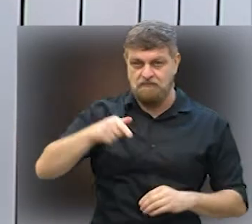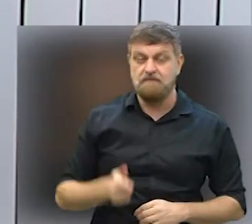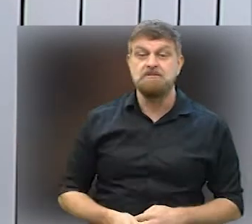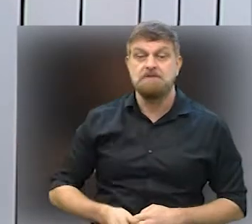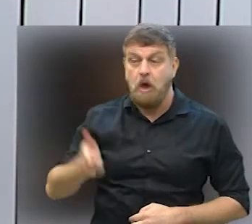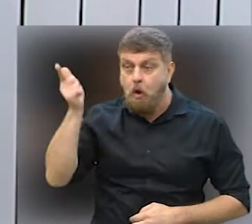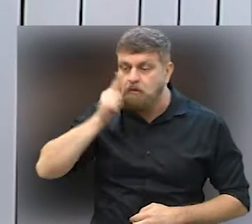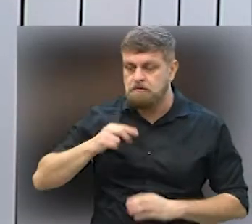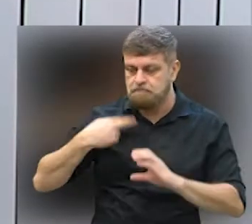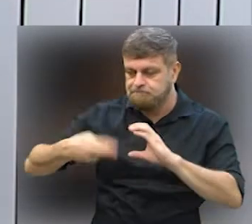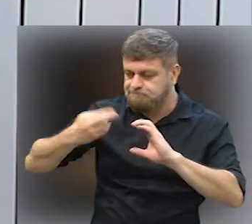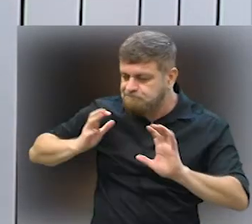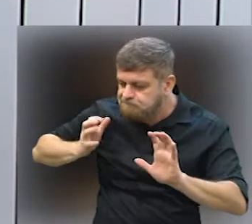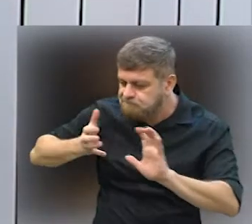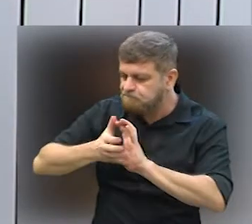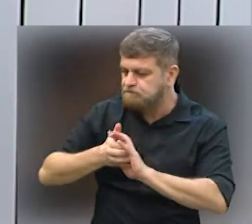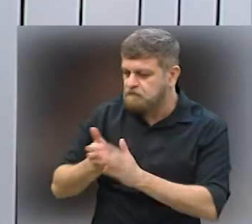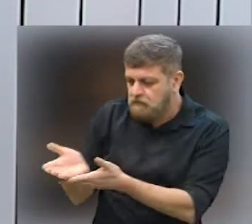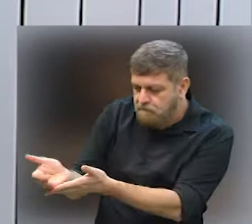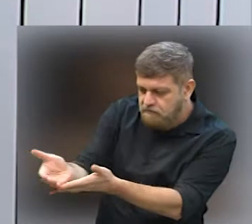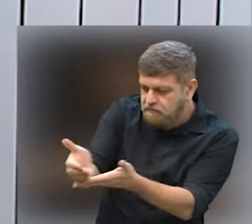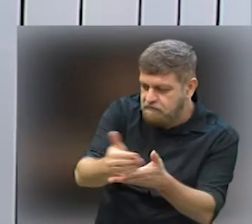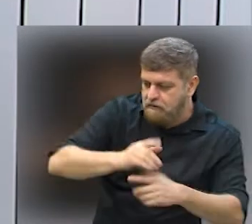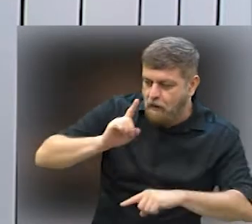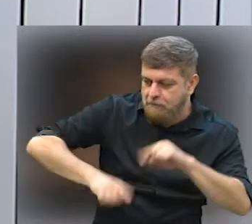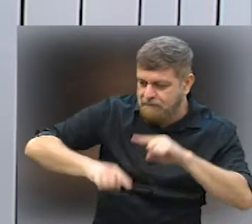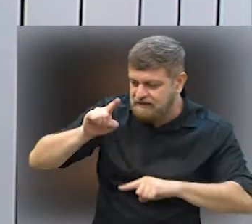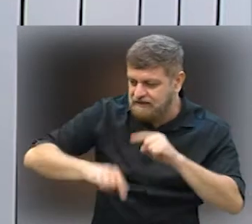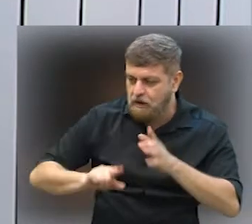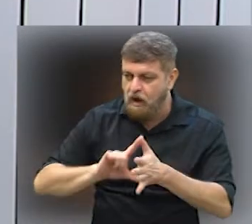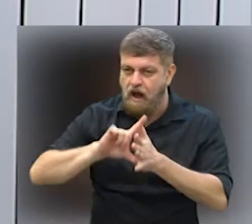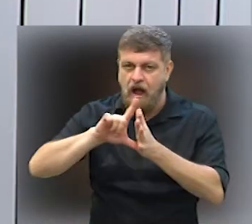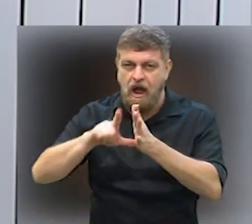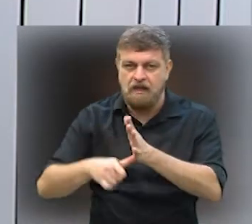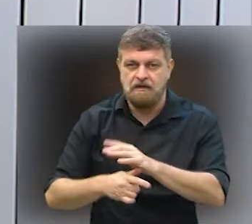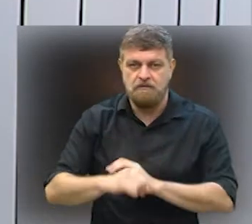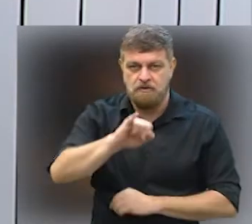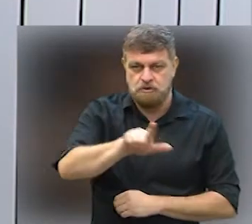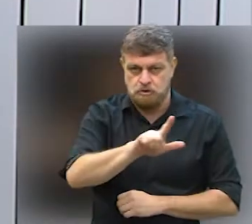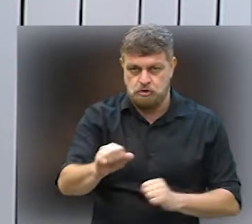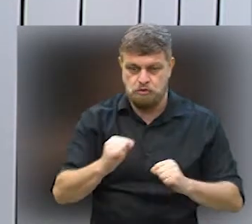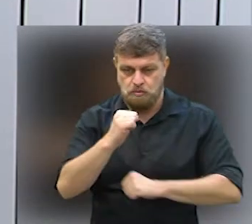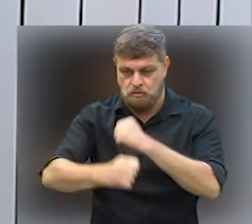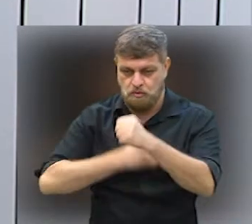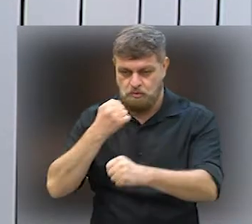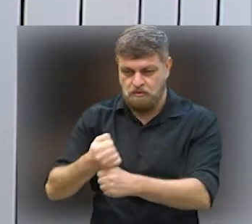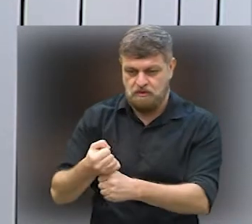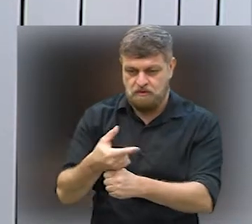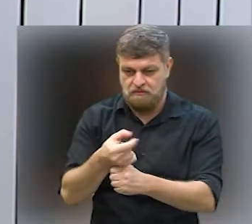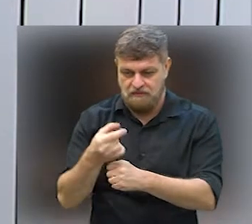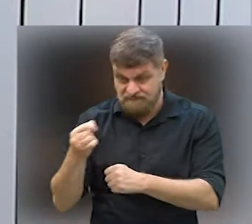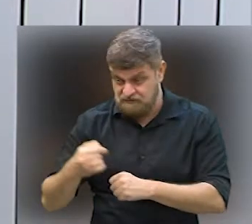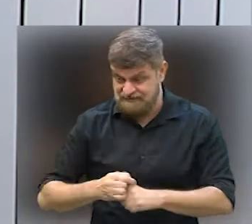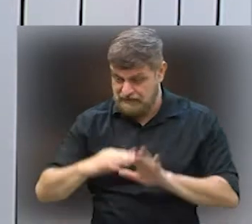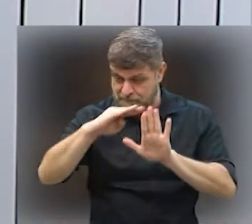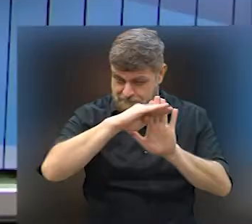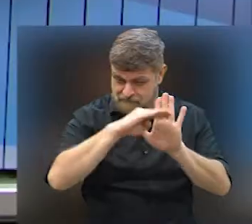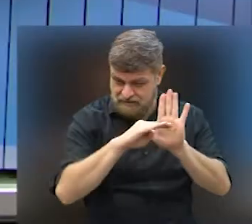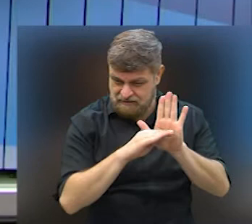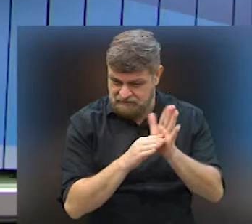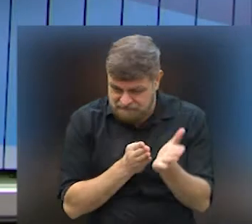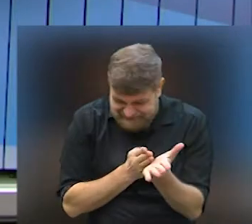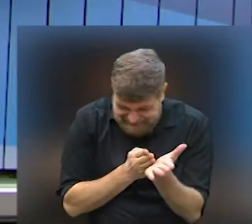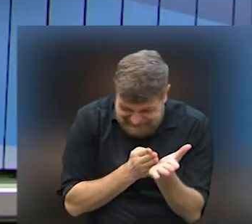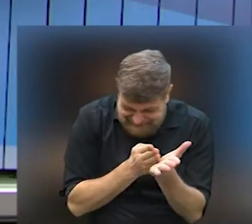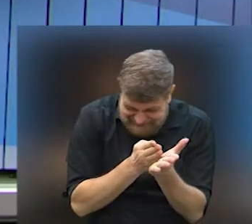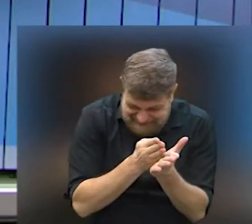com a reciclagem? Algo mudou depois daquele julho de 2020 ou você tinha um planejamento e seguiu nele